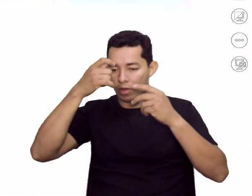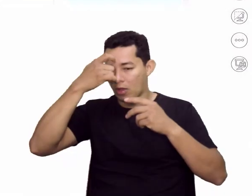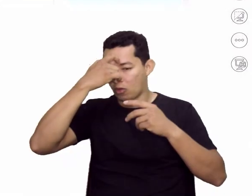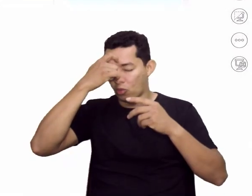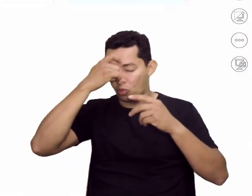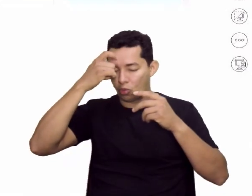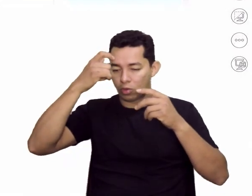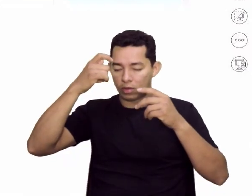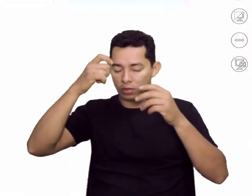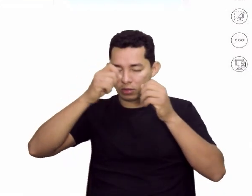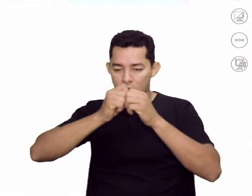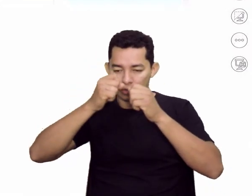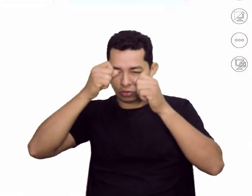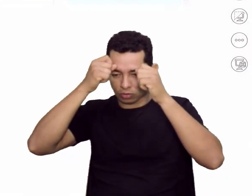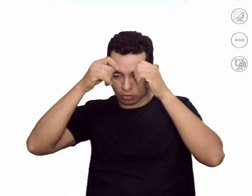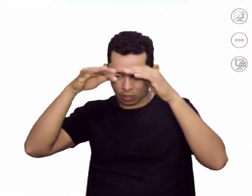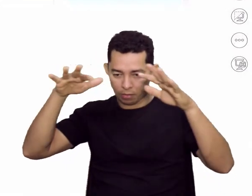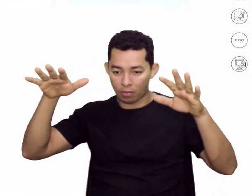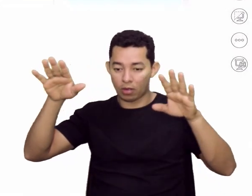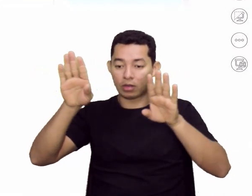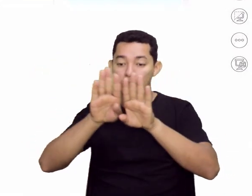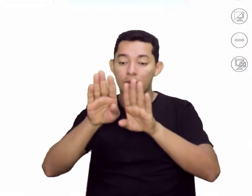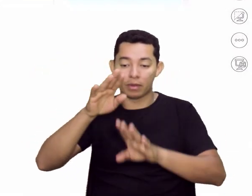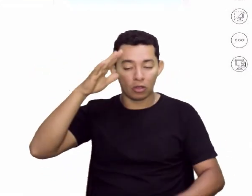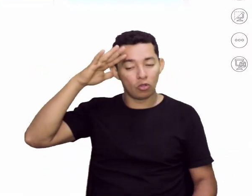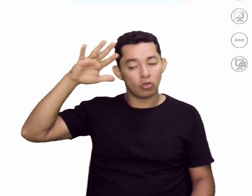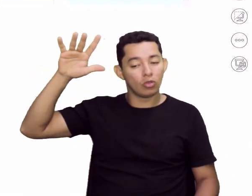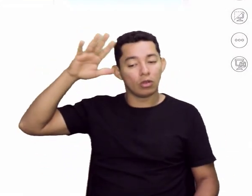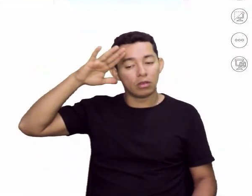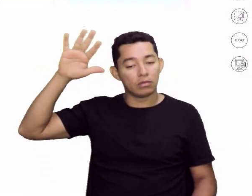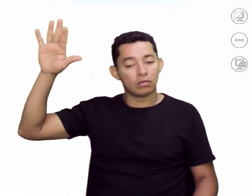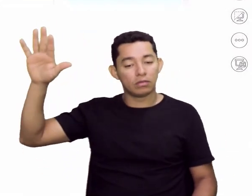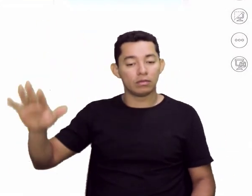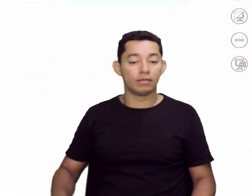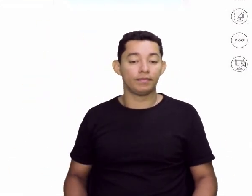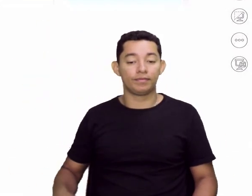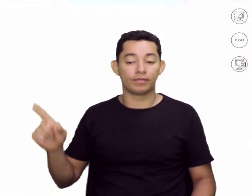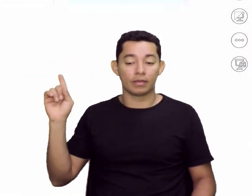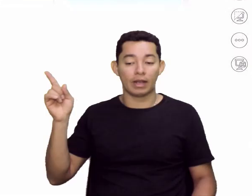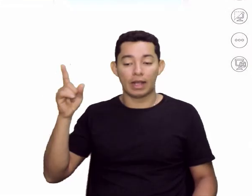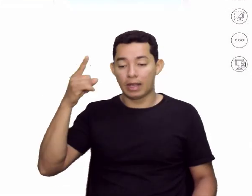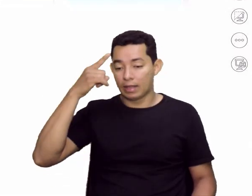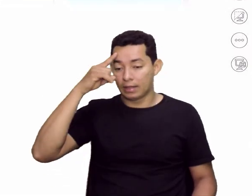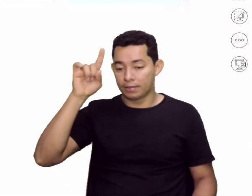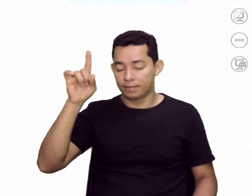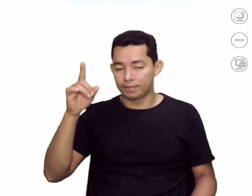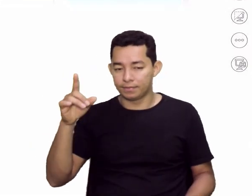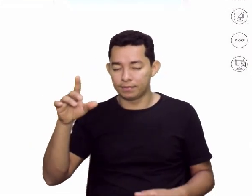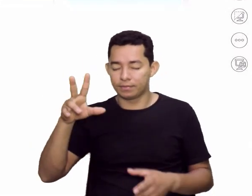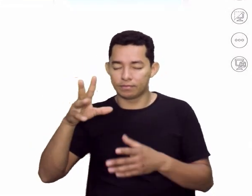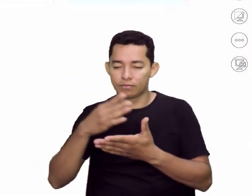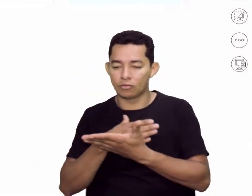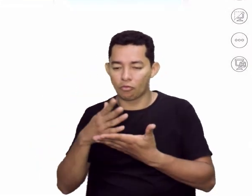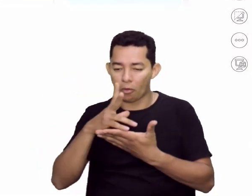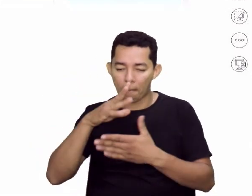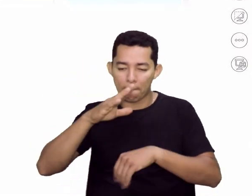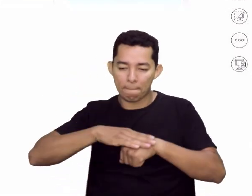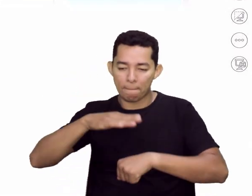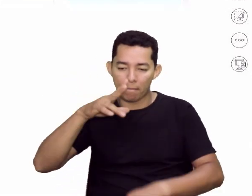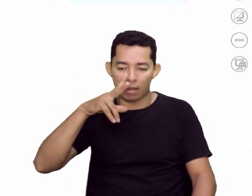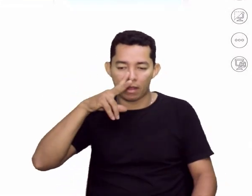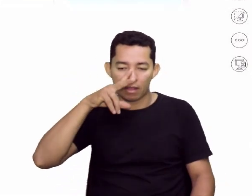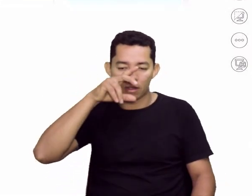sonhos, tá? E esse tipo de ideia aí ganhou força na segunda metade da década